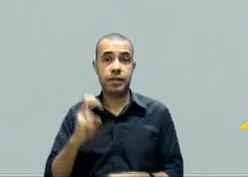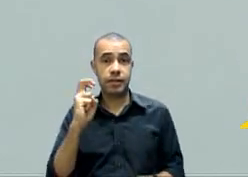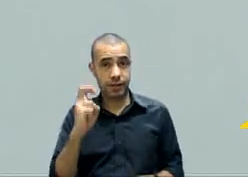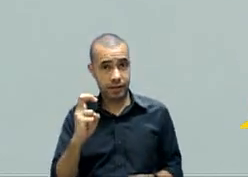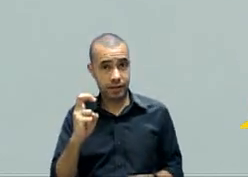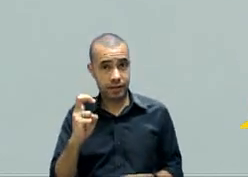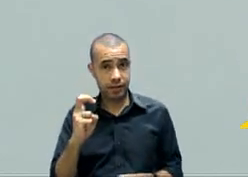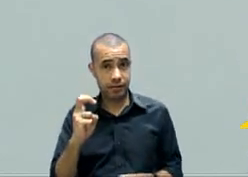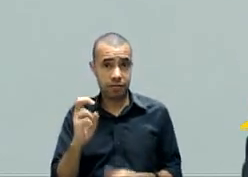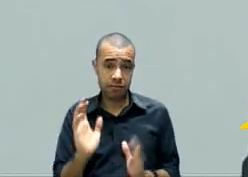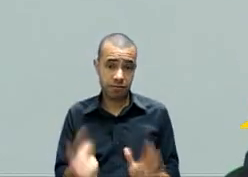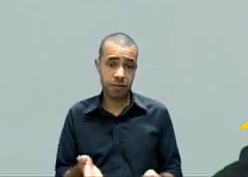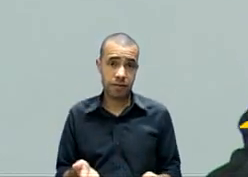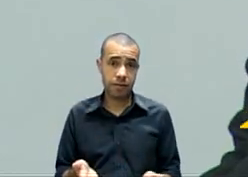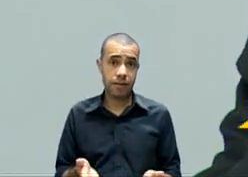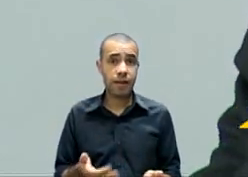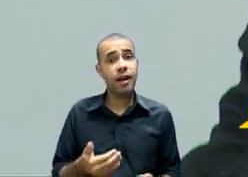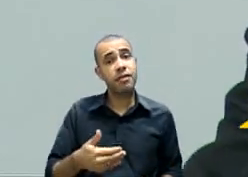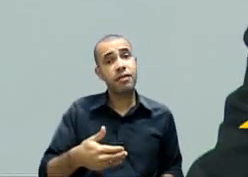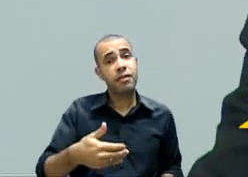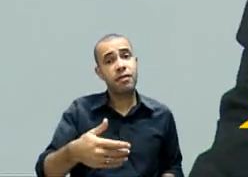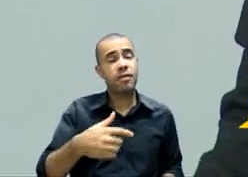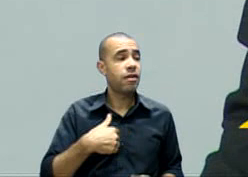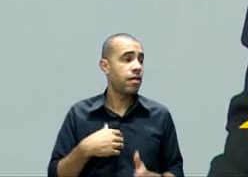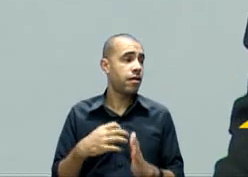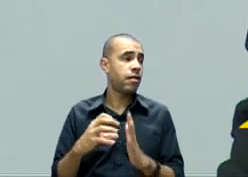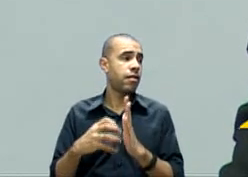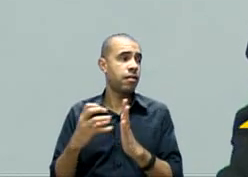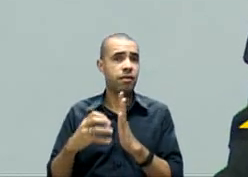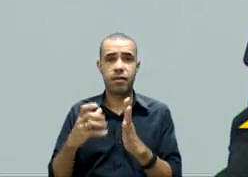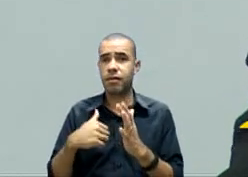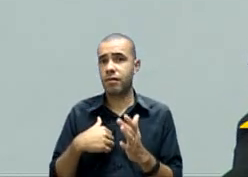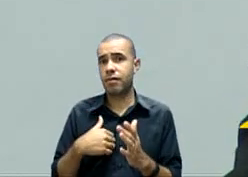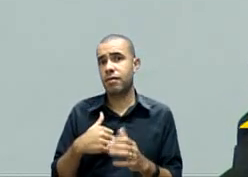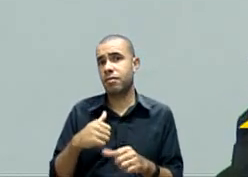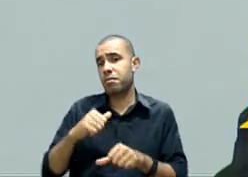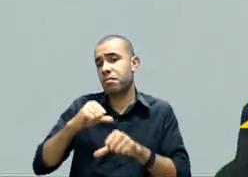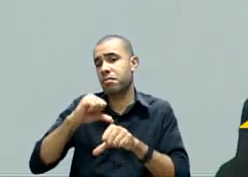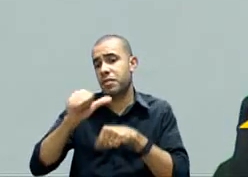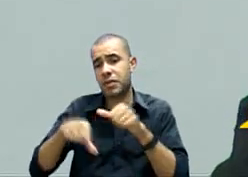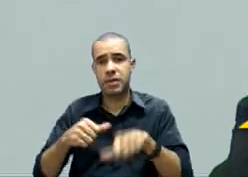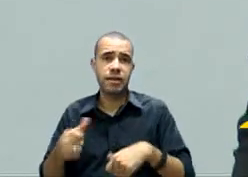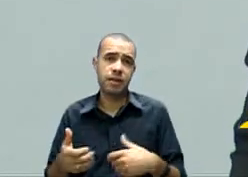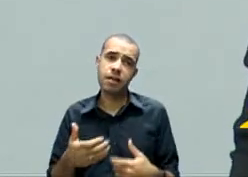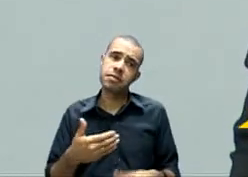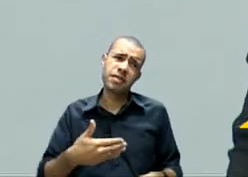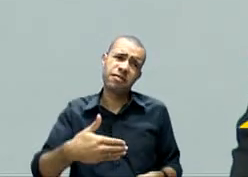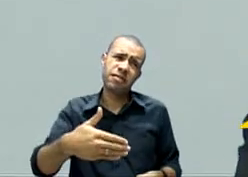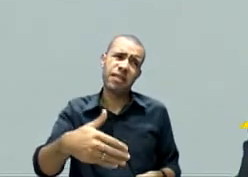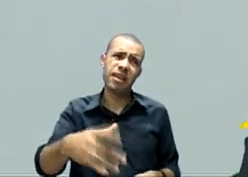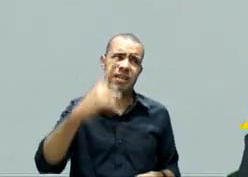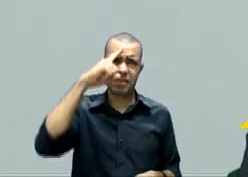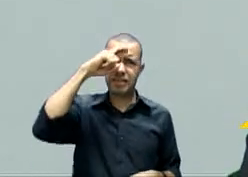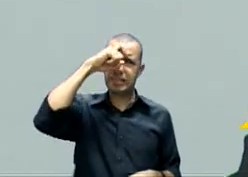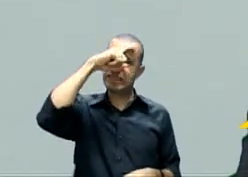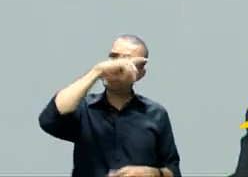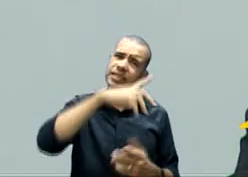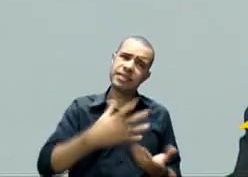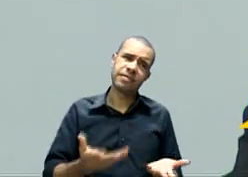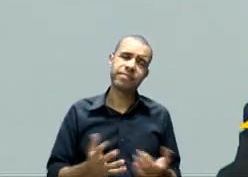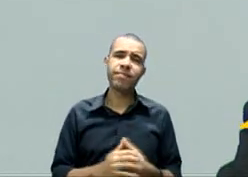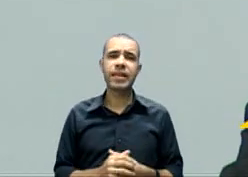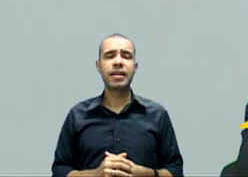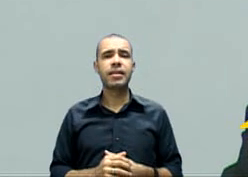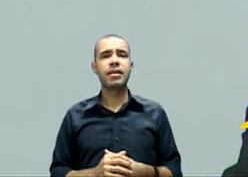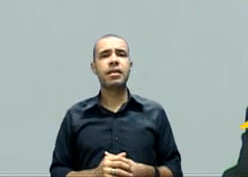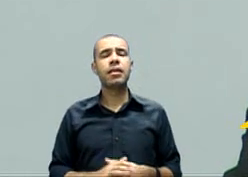retirar do PRB, né? Vou ter que procurar uma outra legenda, porque certamente vou ter dificuldades lá. Mas...